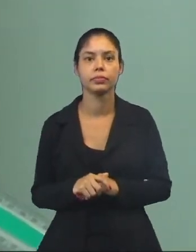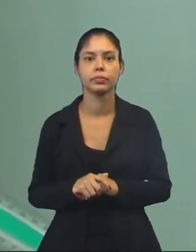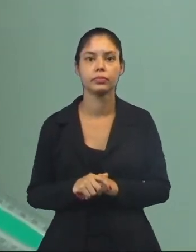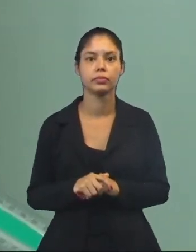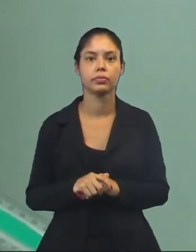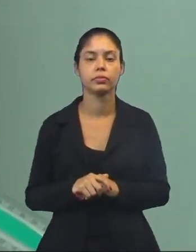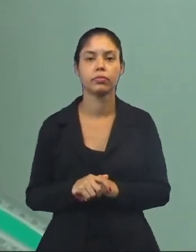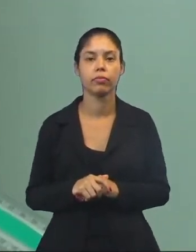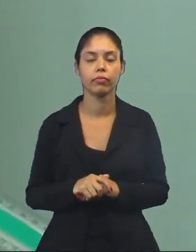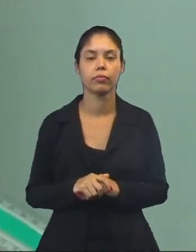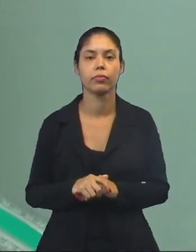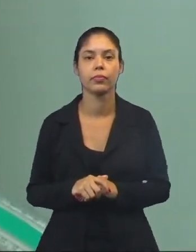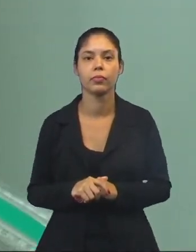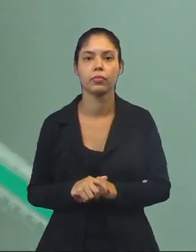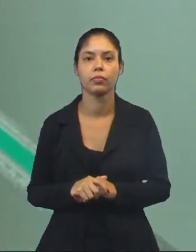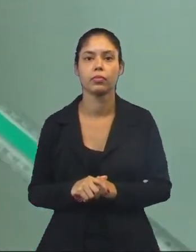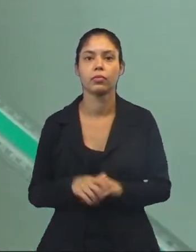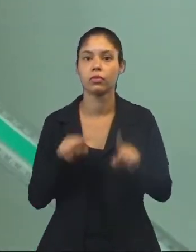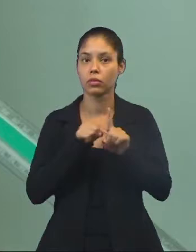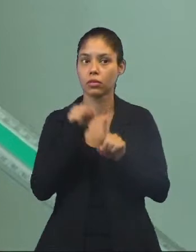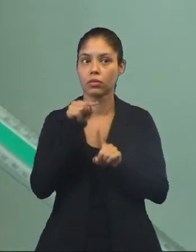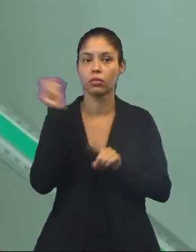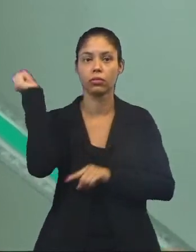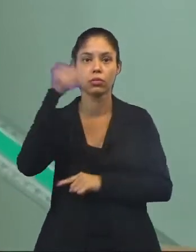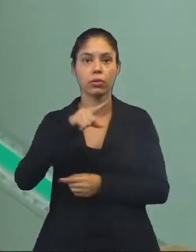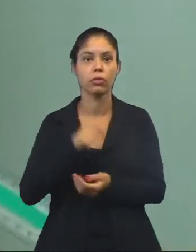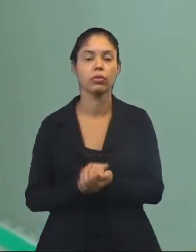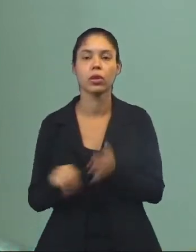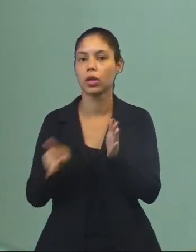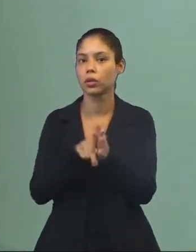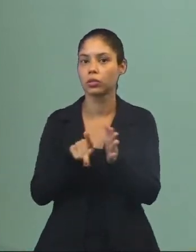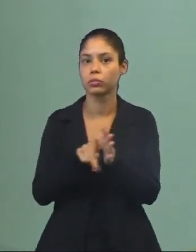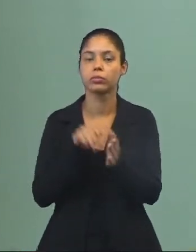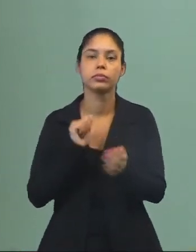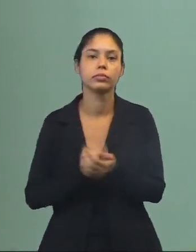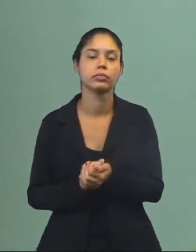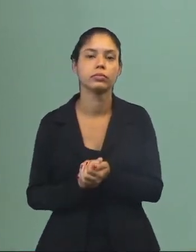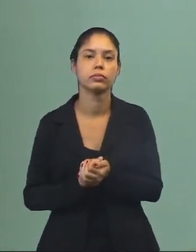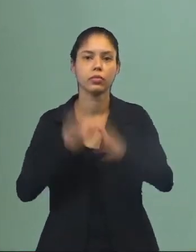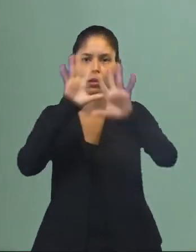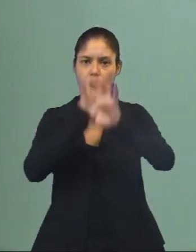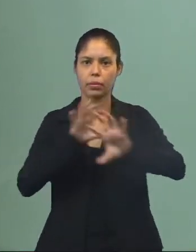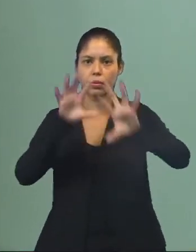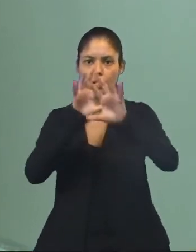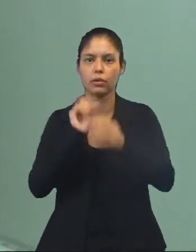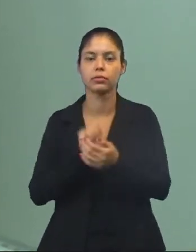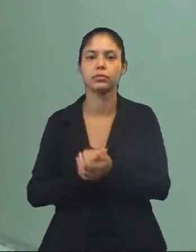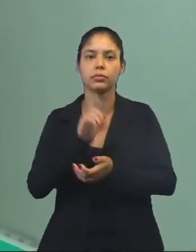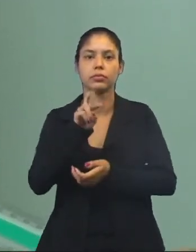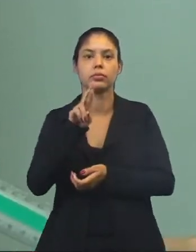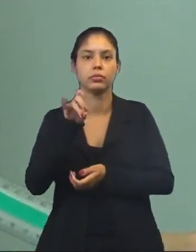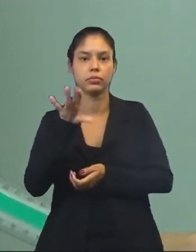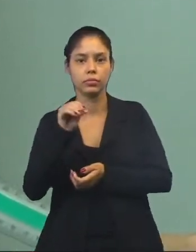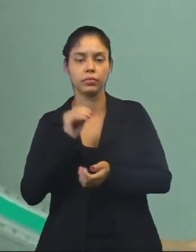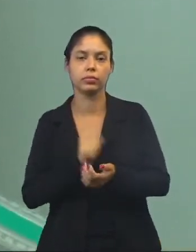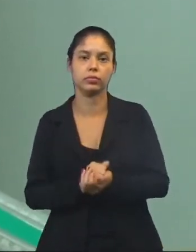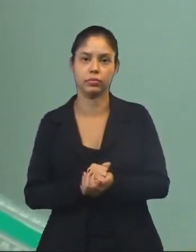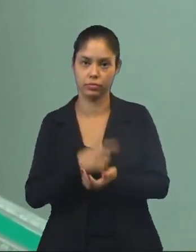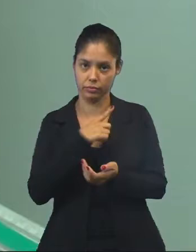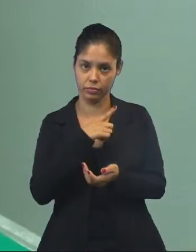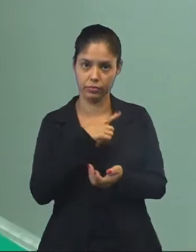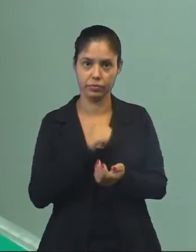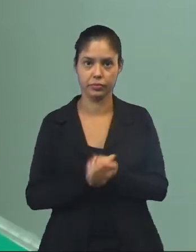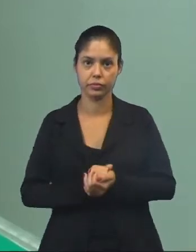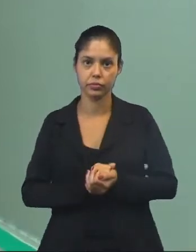sol, tá, a temperatura do sol, e o próprio gás carbônico da natureza, ó, que